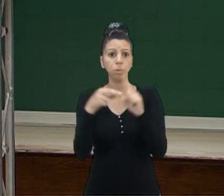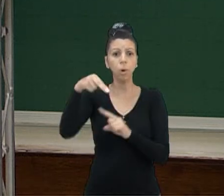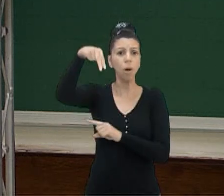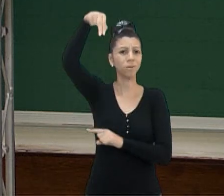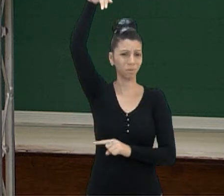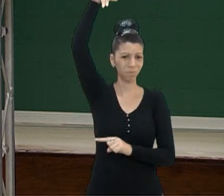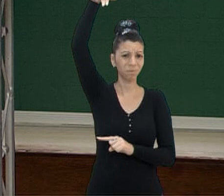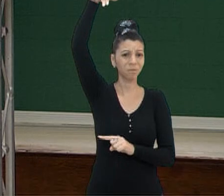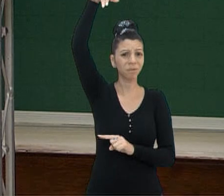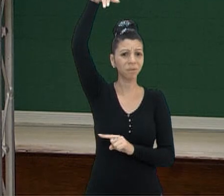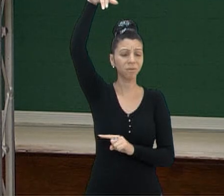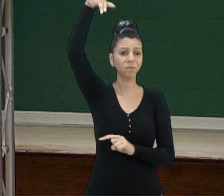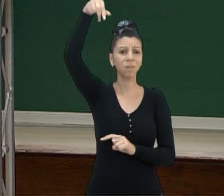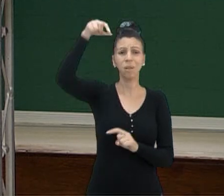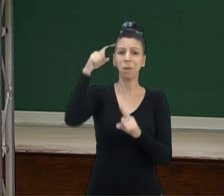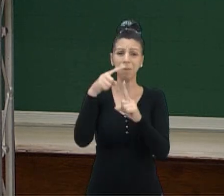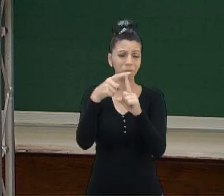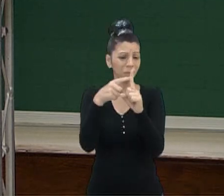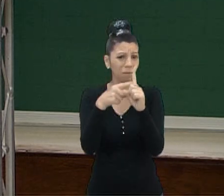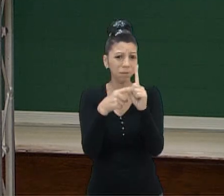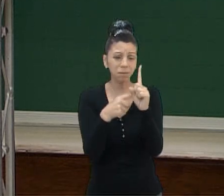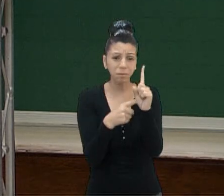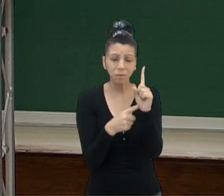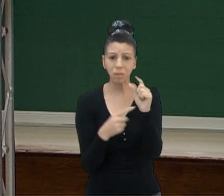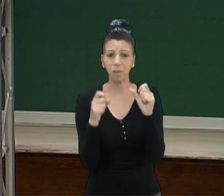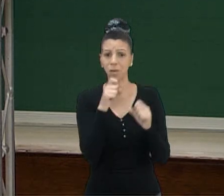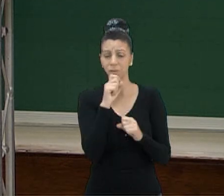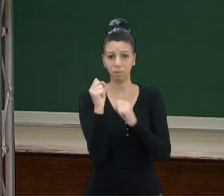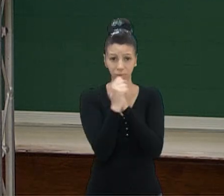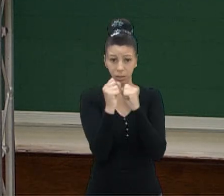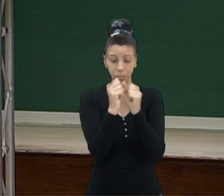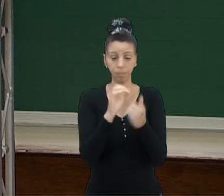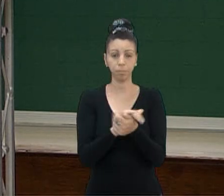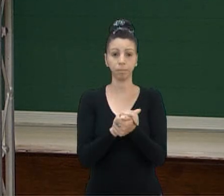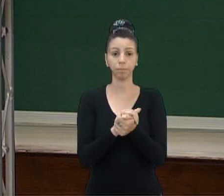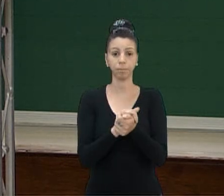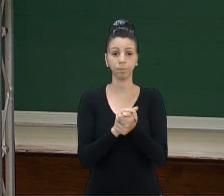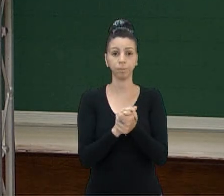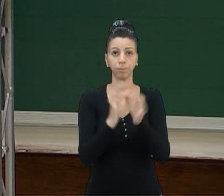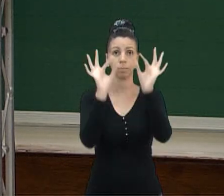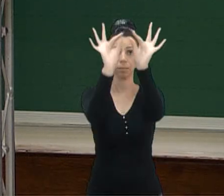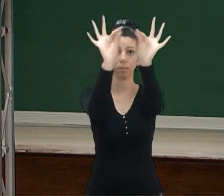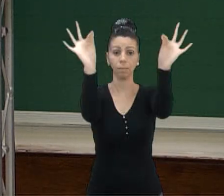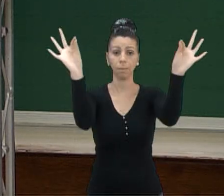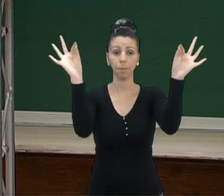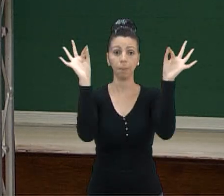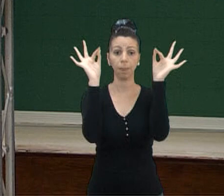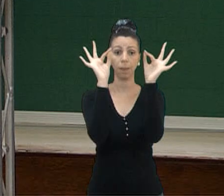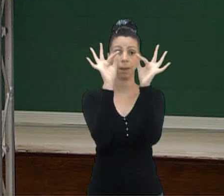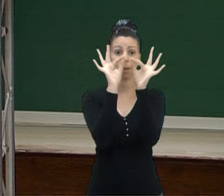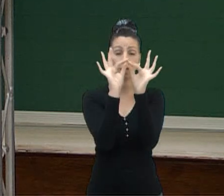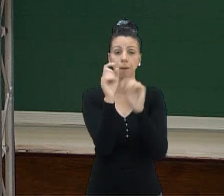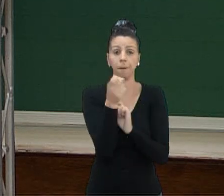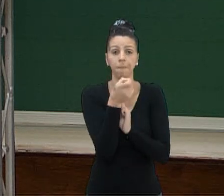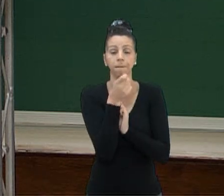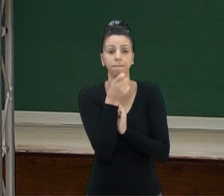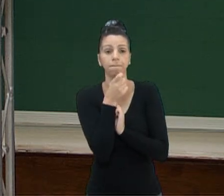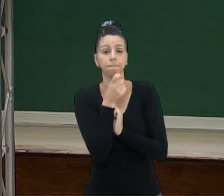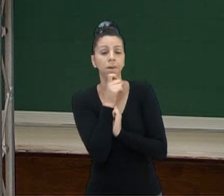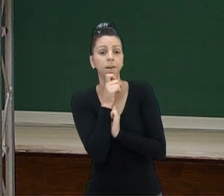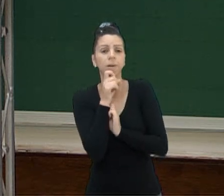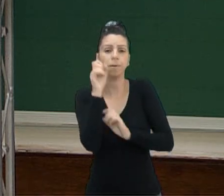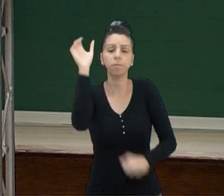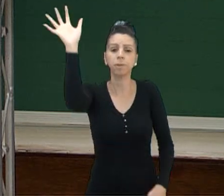porção norte do continente europeu. Na parte temperada, nós vamos ter invernos rigorosos, com precipitação de neve